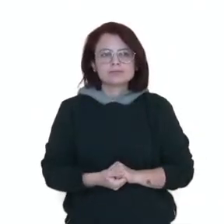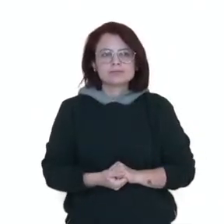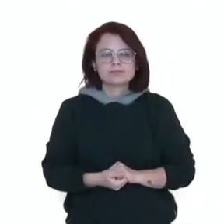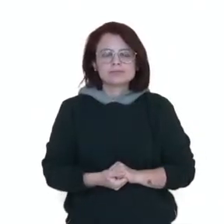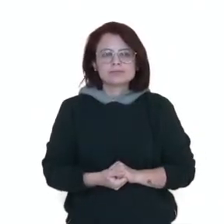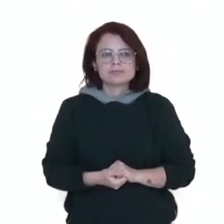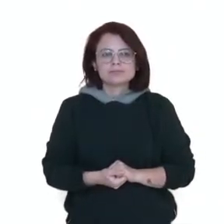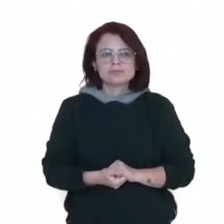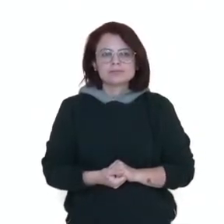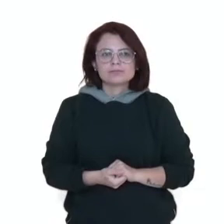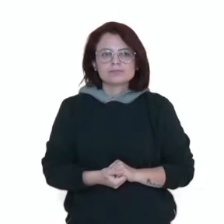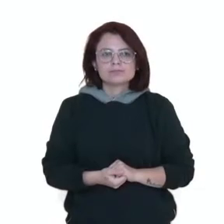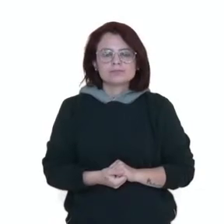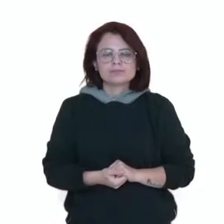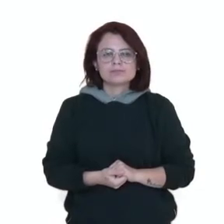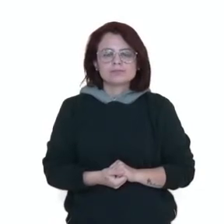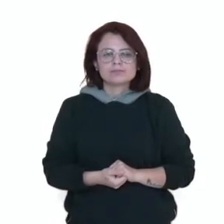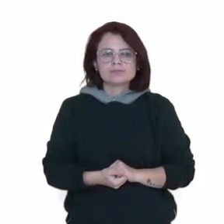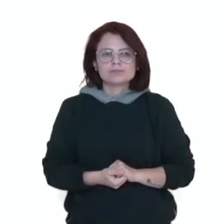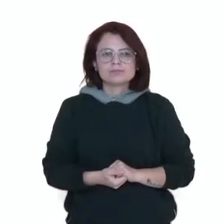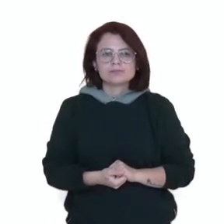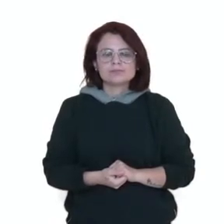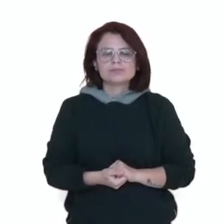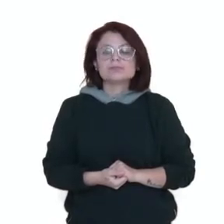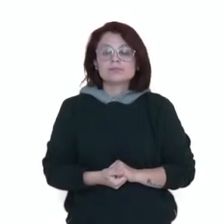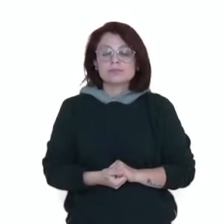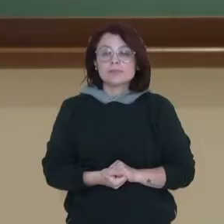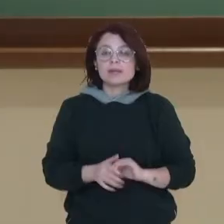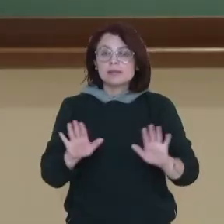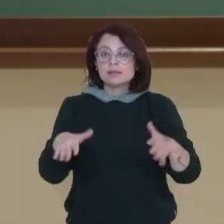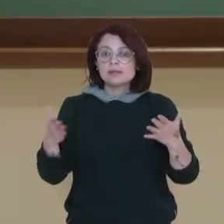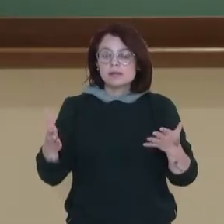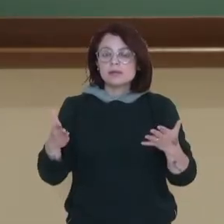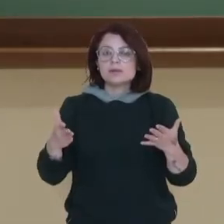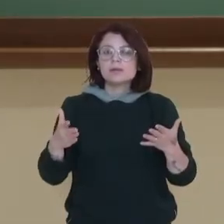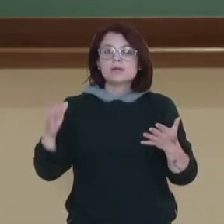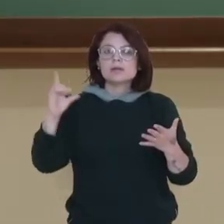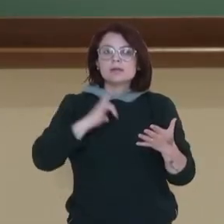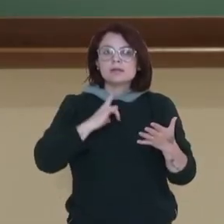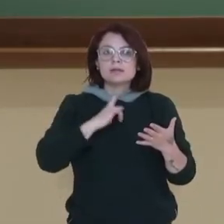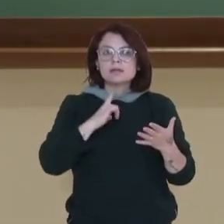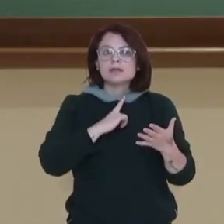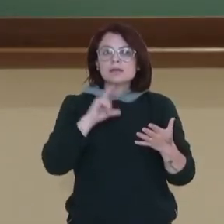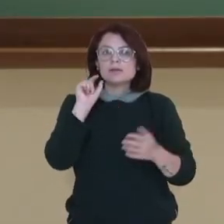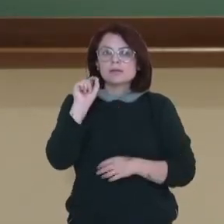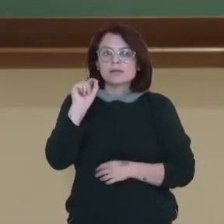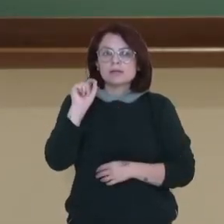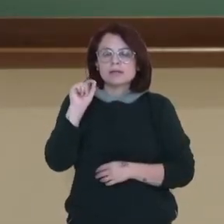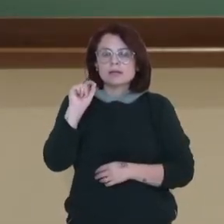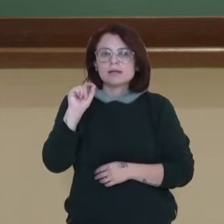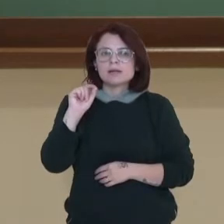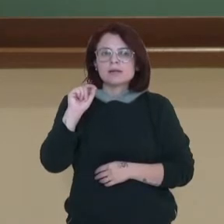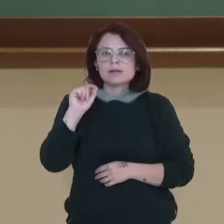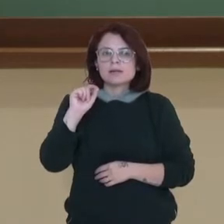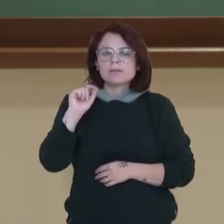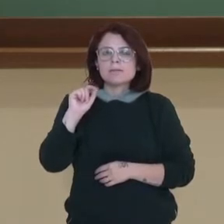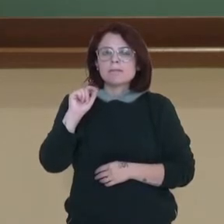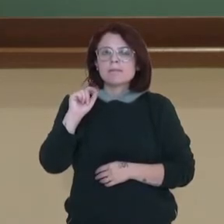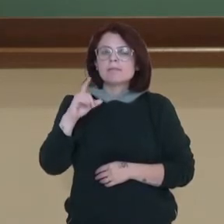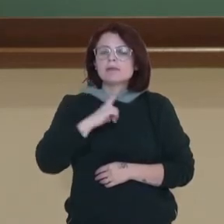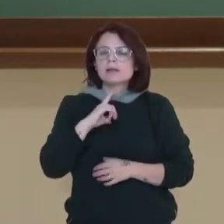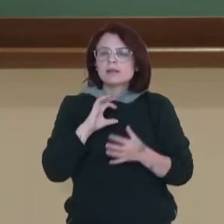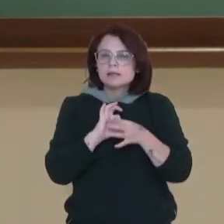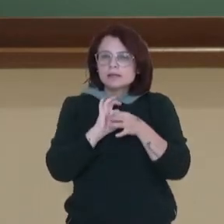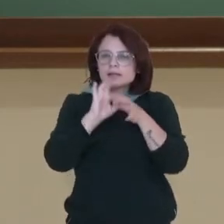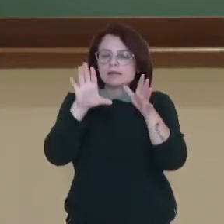por coesão das moléculas de água nos elementos dos vasos. Então é como se fosse uma freada ali, né, que vai permitir a passagem